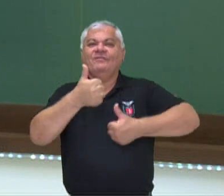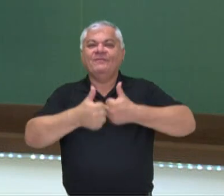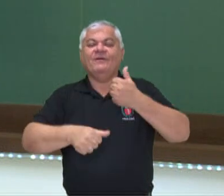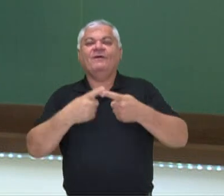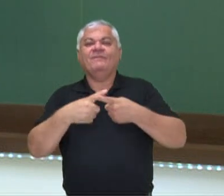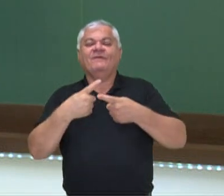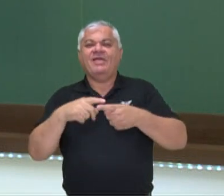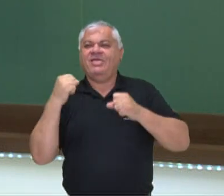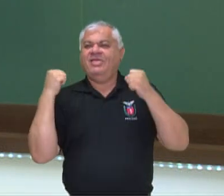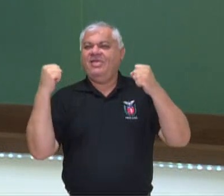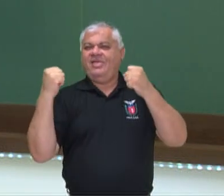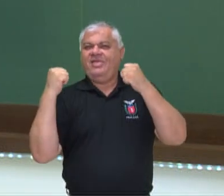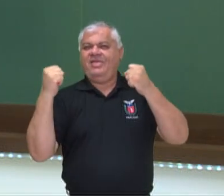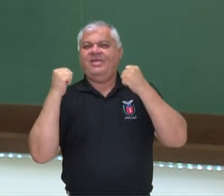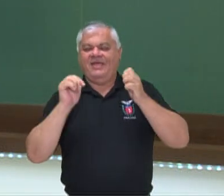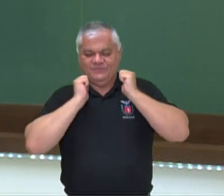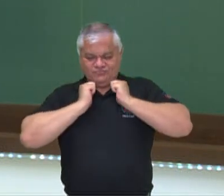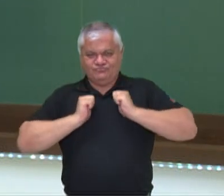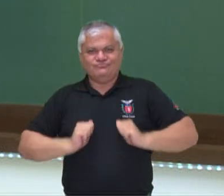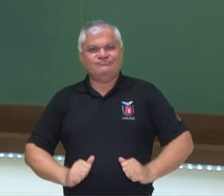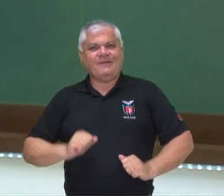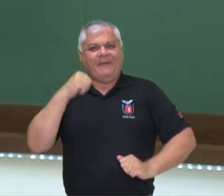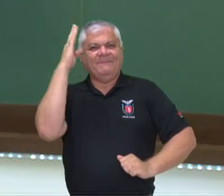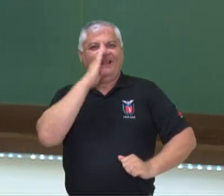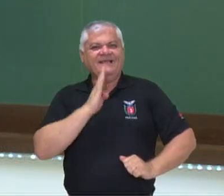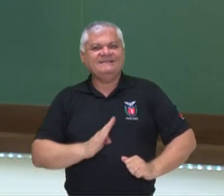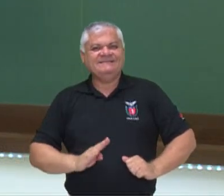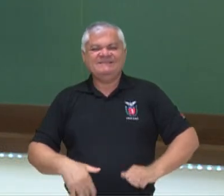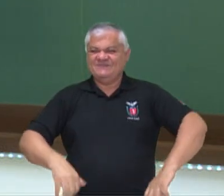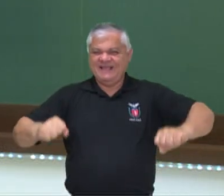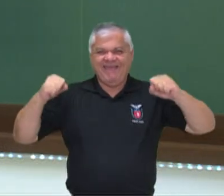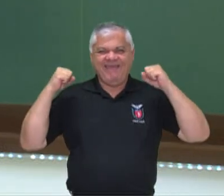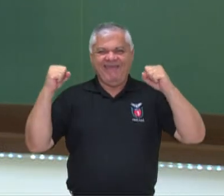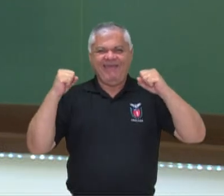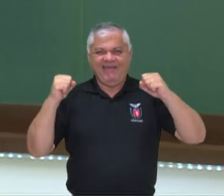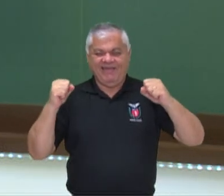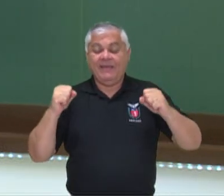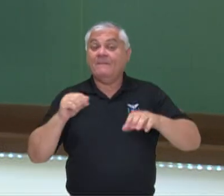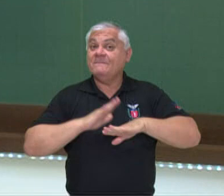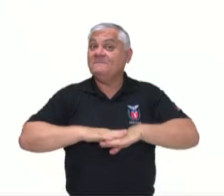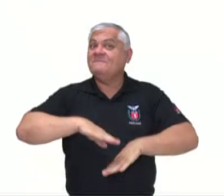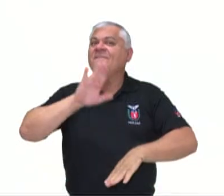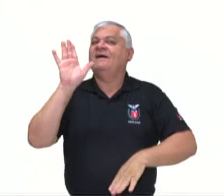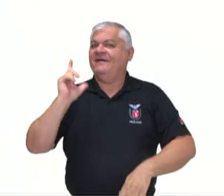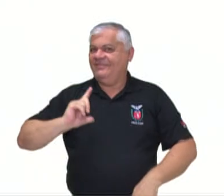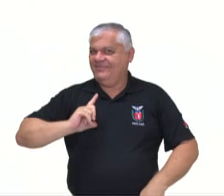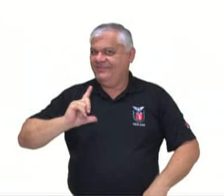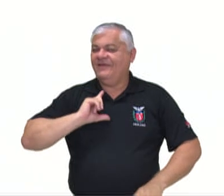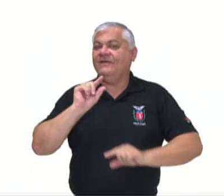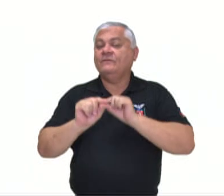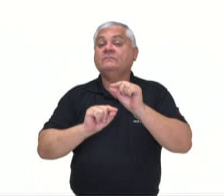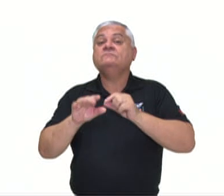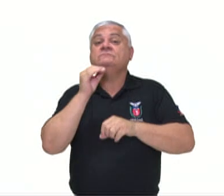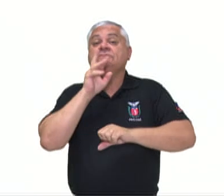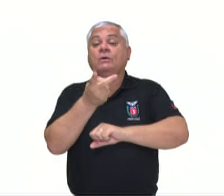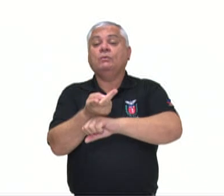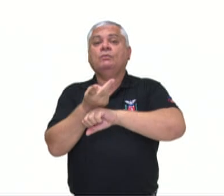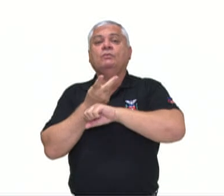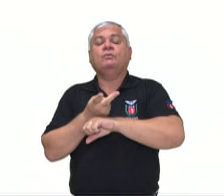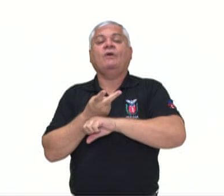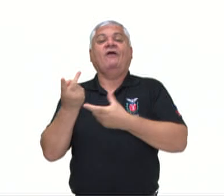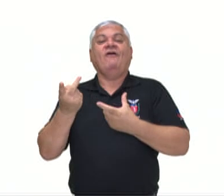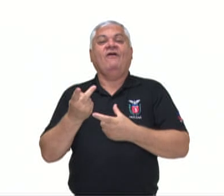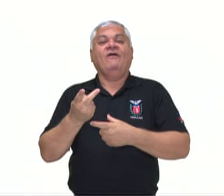seleção brasileira na Copa do Mundo. Não é isso, Ser patriota é muito mais do que isso. Mas a Copa do Mundo de futebol é considerado ainda